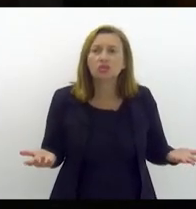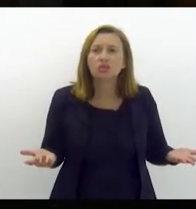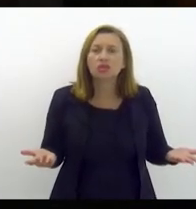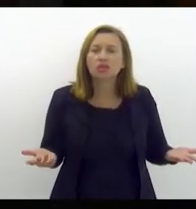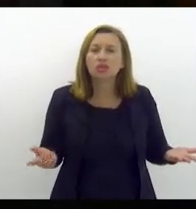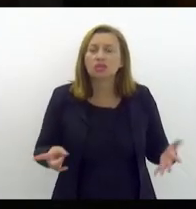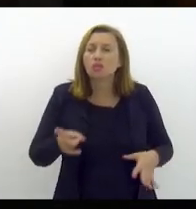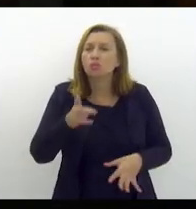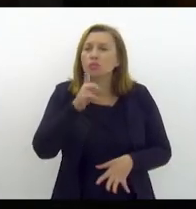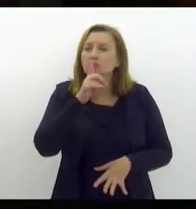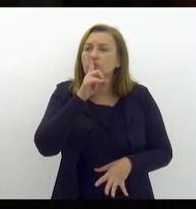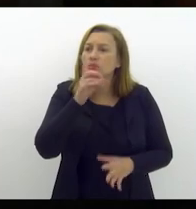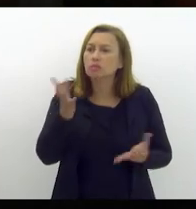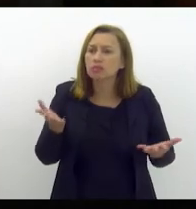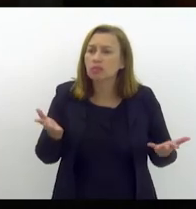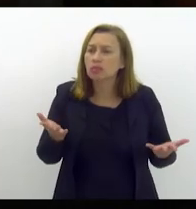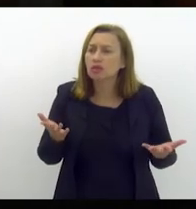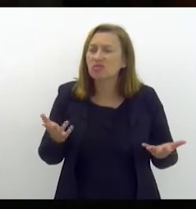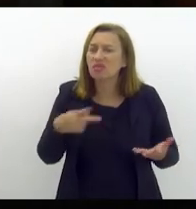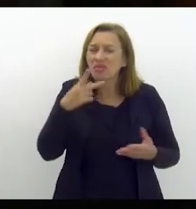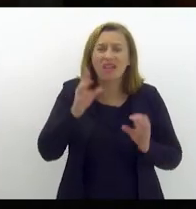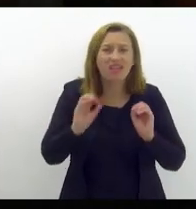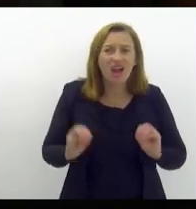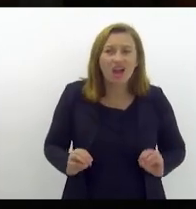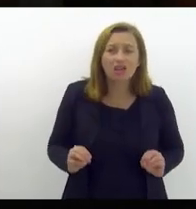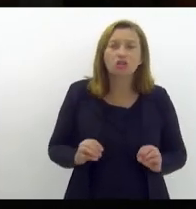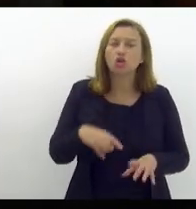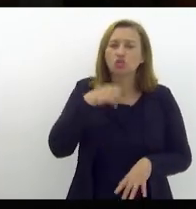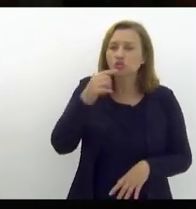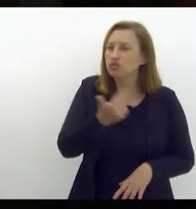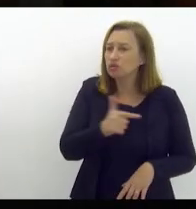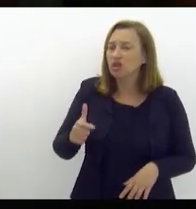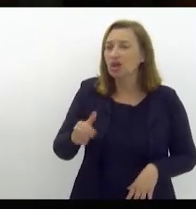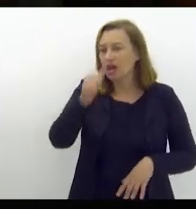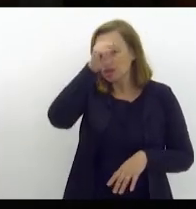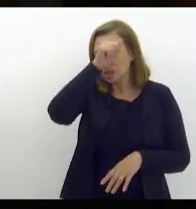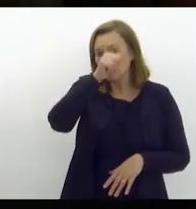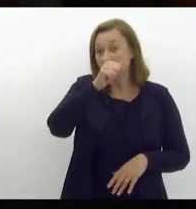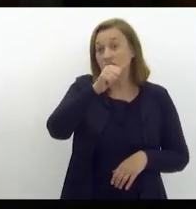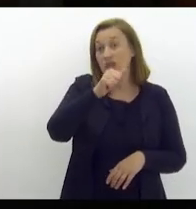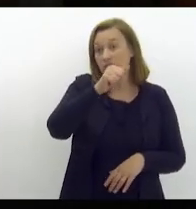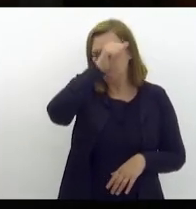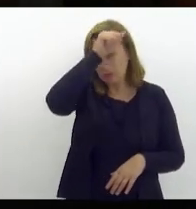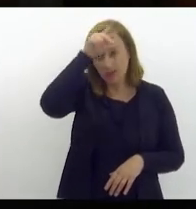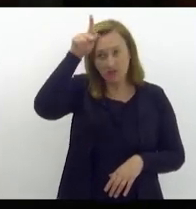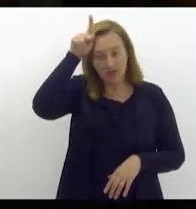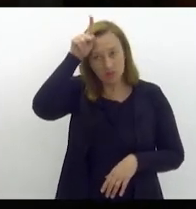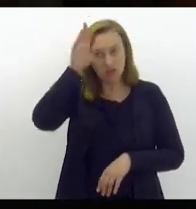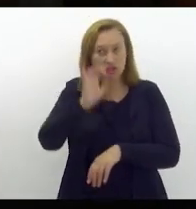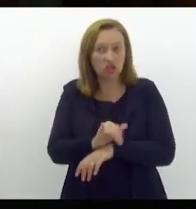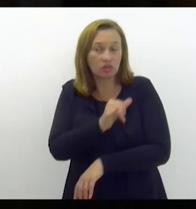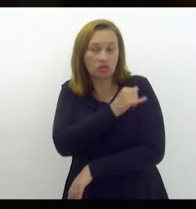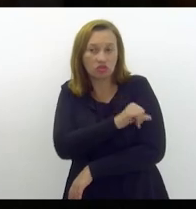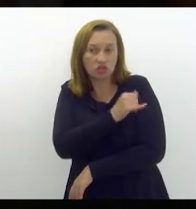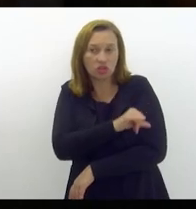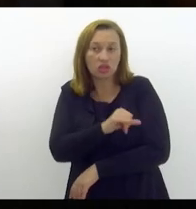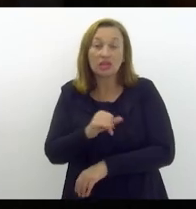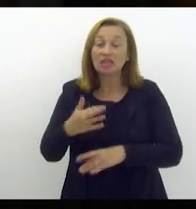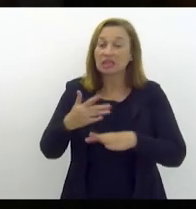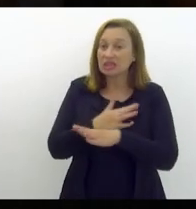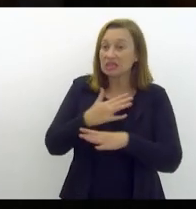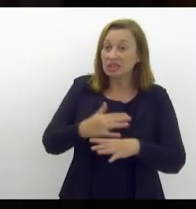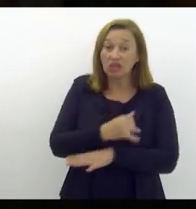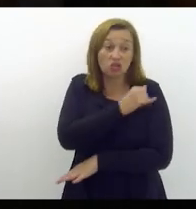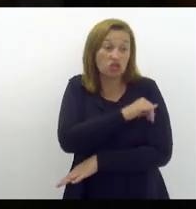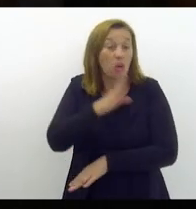omissão. E eu não tenho dúvida de que as prefeituras no estado do Rio de Janeiro, em especial a prefeitura da cidade do Rio de